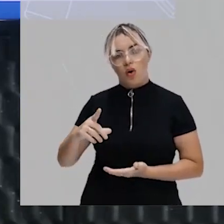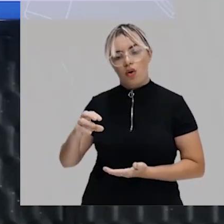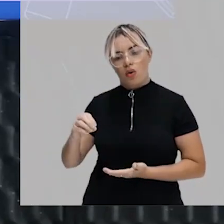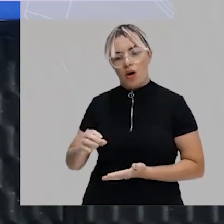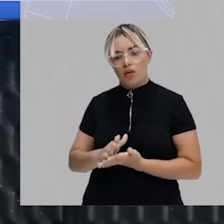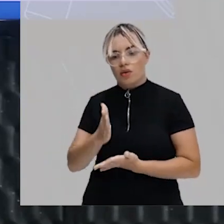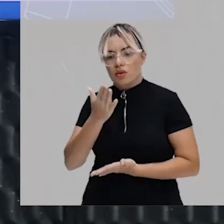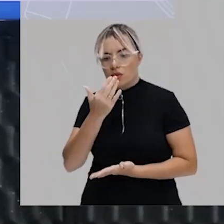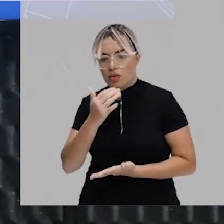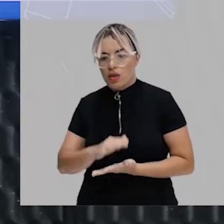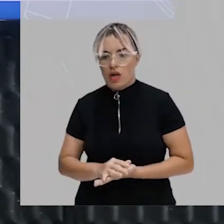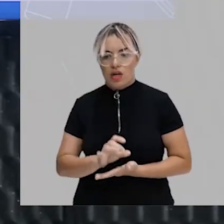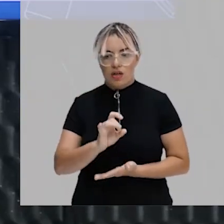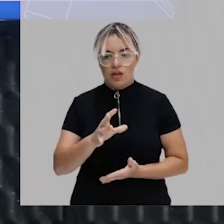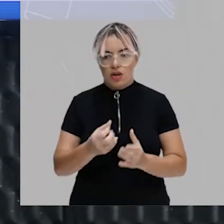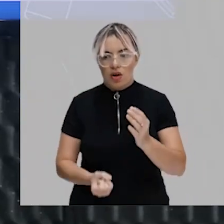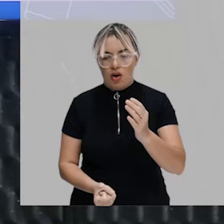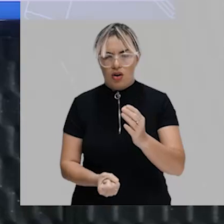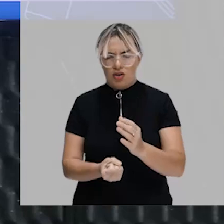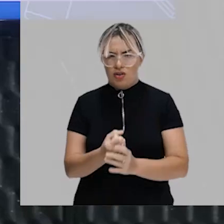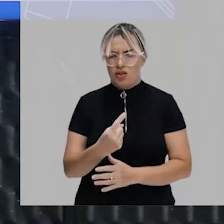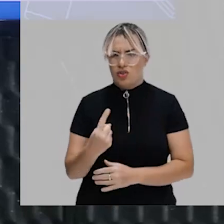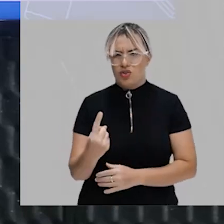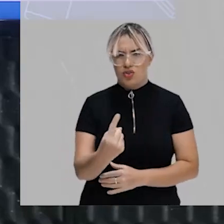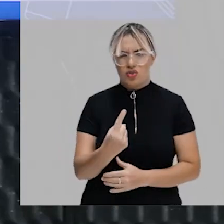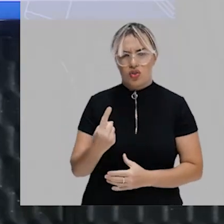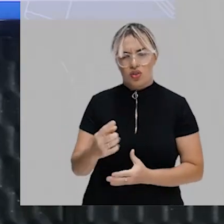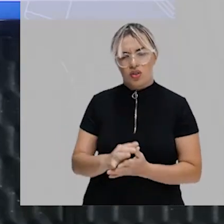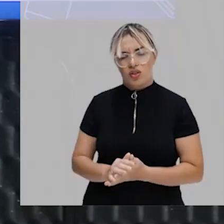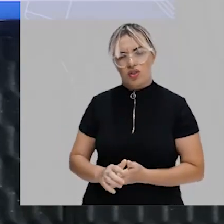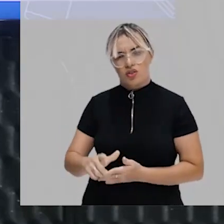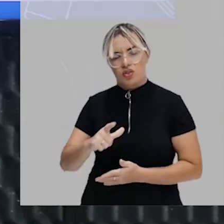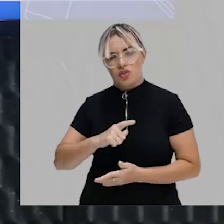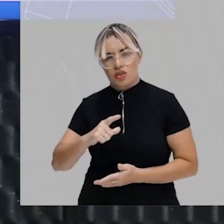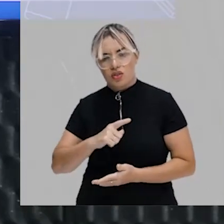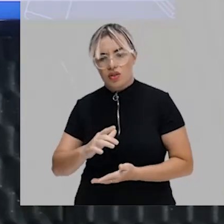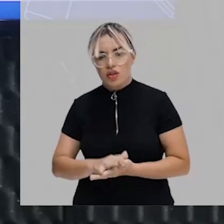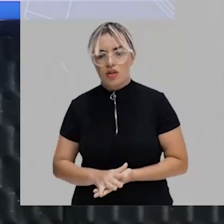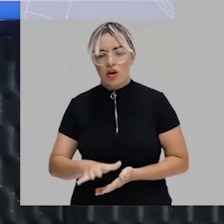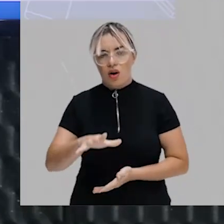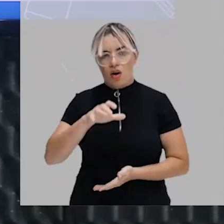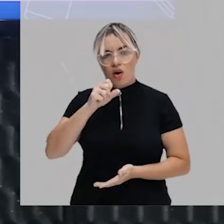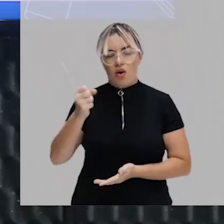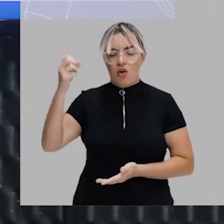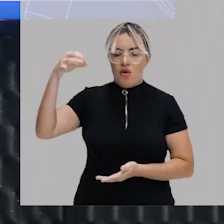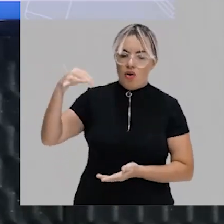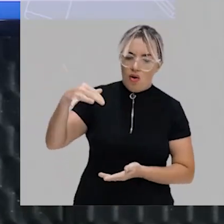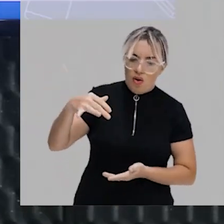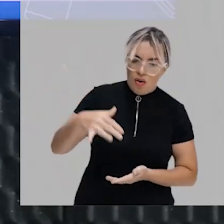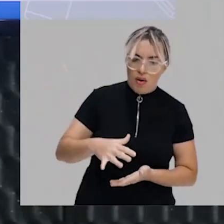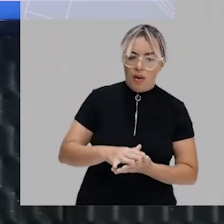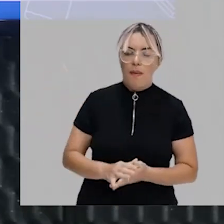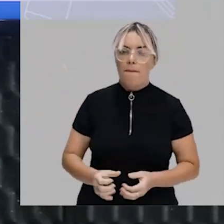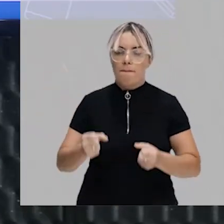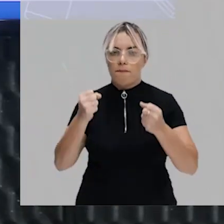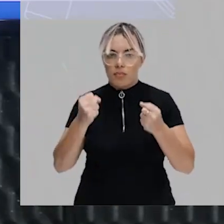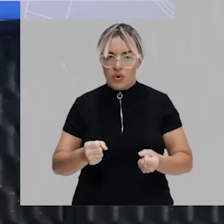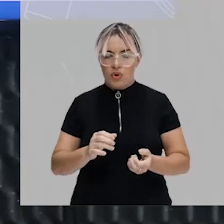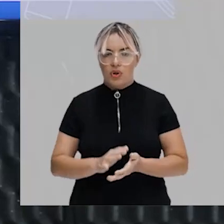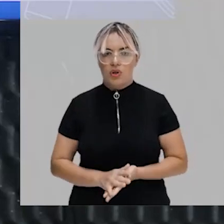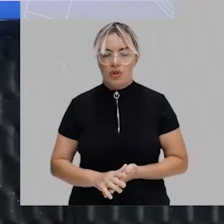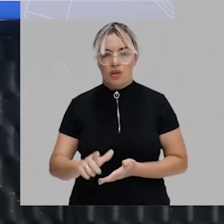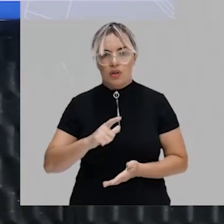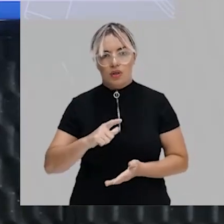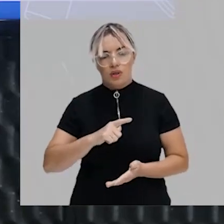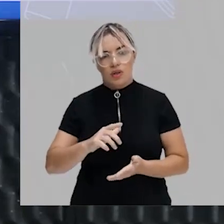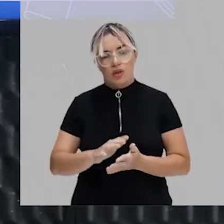vida apenas na presença de oxigênio? Não. Ele pode fornecer condições para que micro-organismos